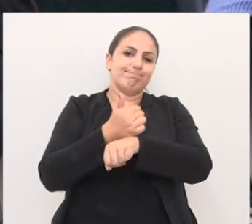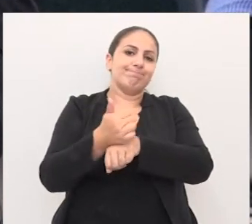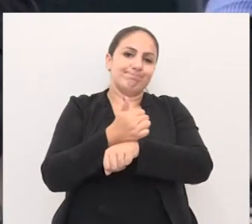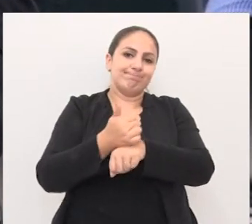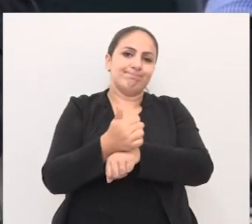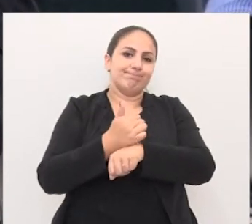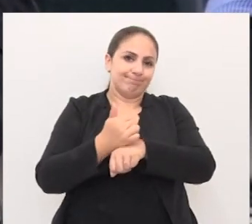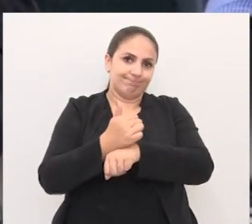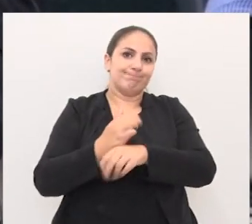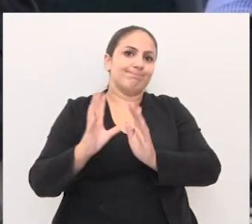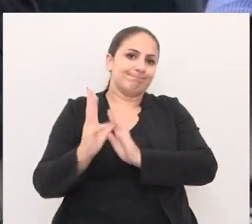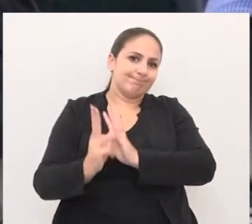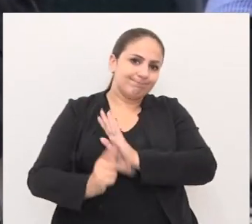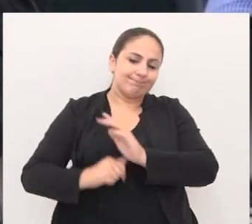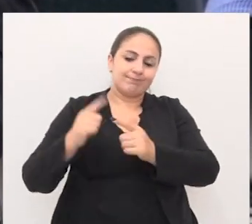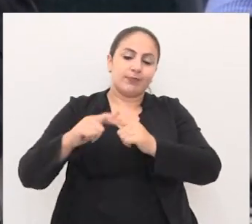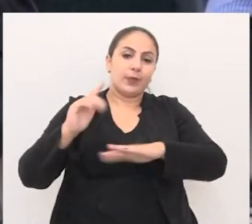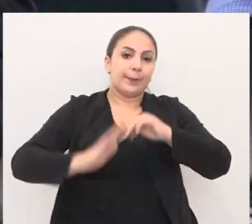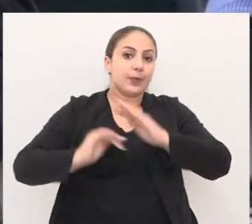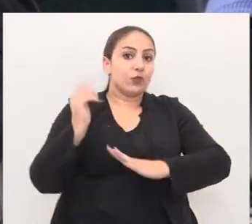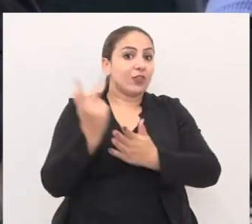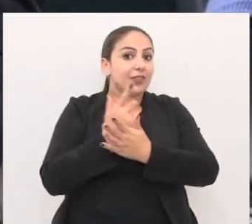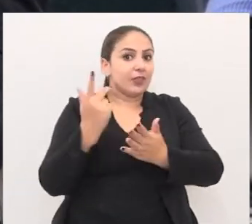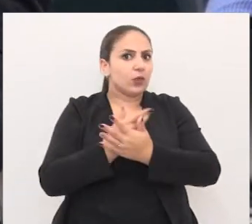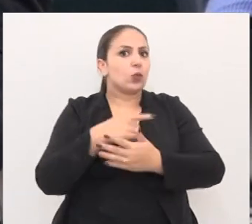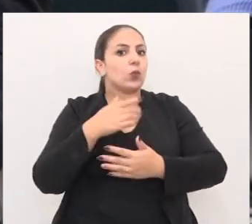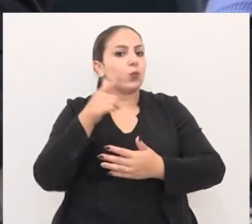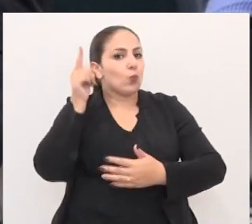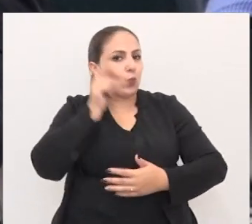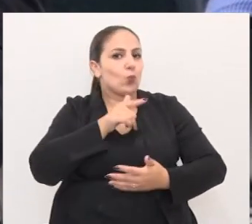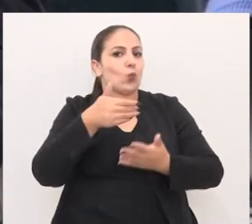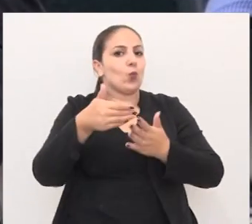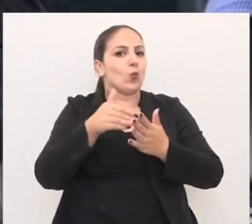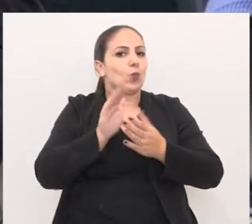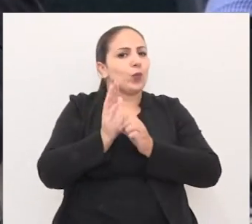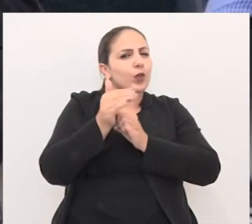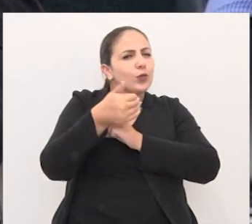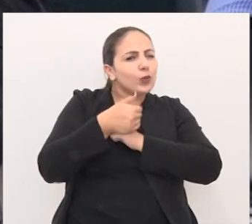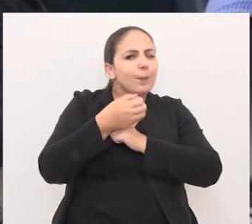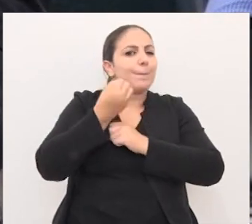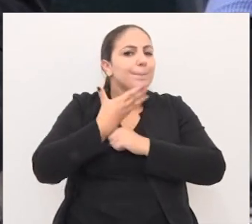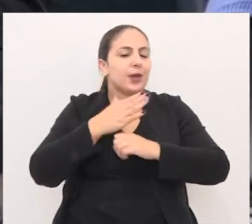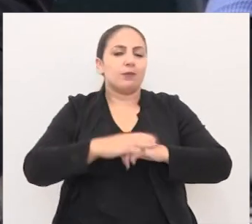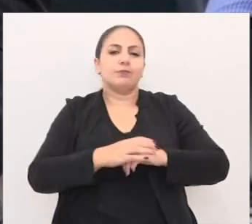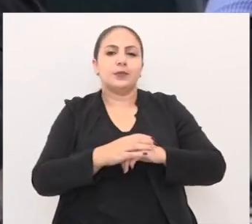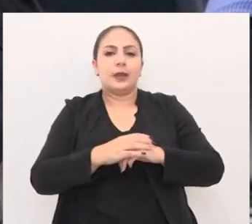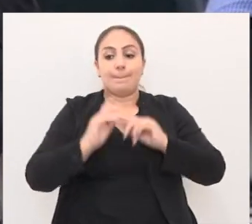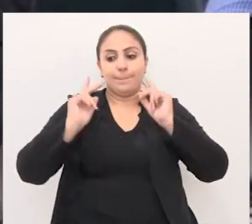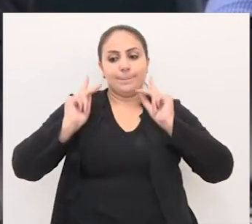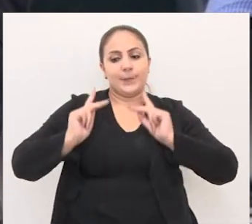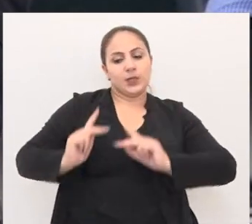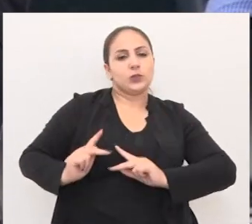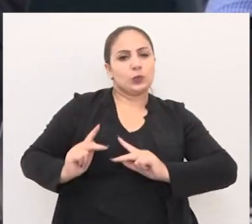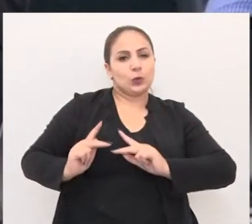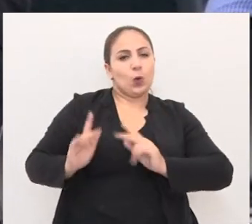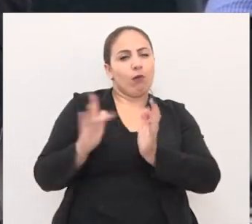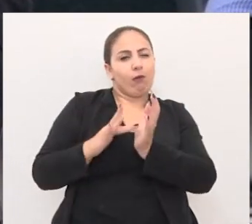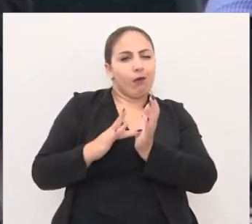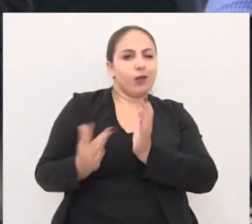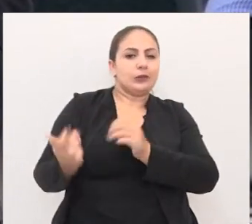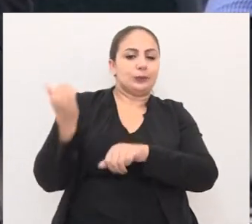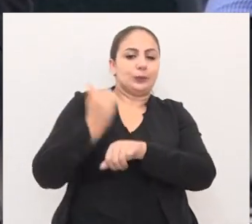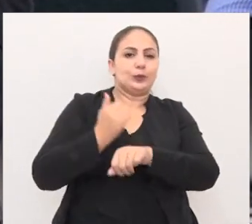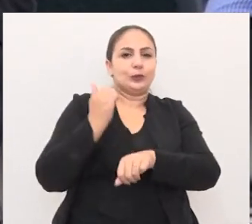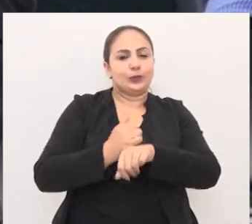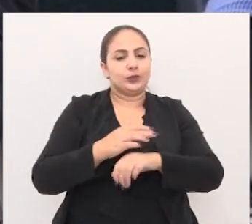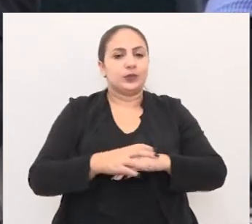profissional na sua bandidagem, na sua prática ilícita, consegue esconder bem seus atos ilícitos. Coloca laranjas para praticar os atos ilícitos